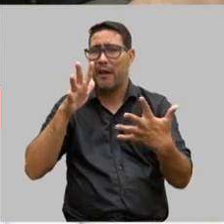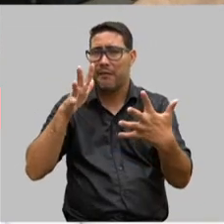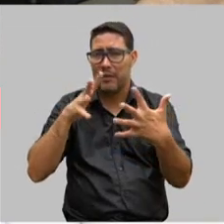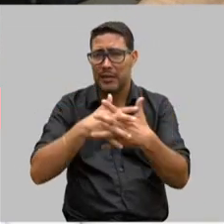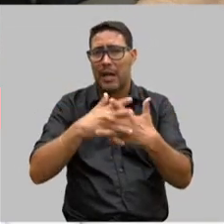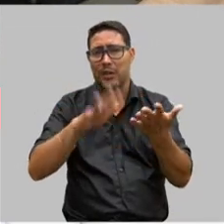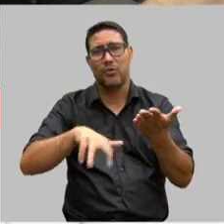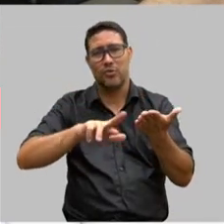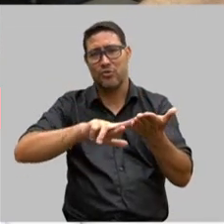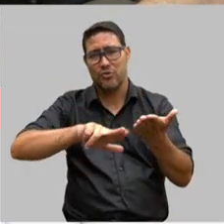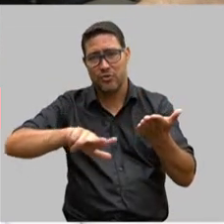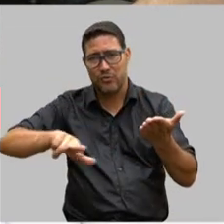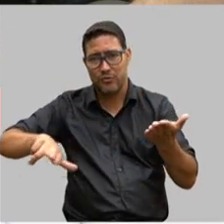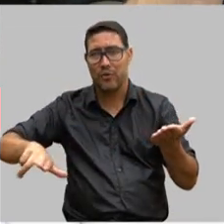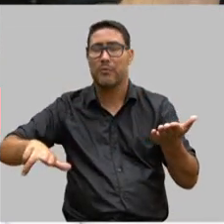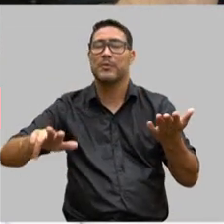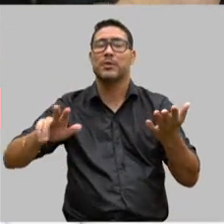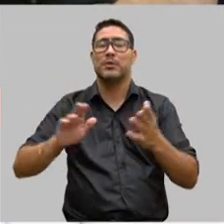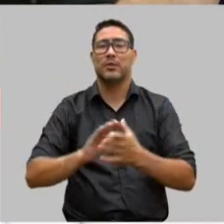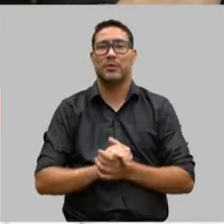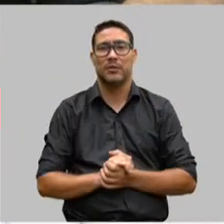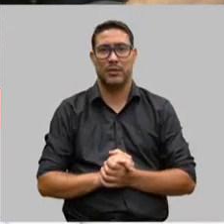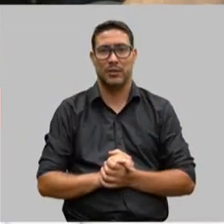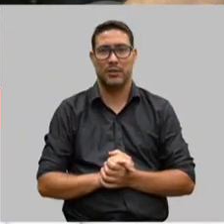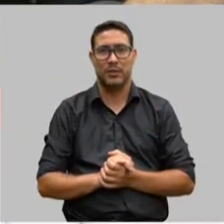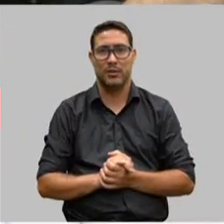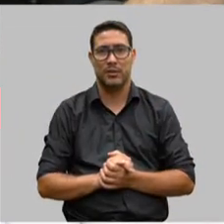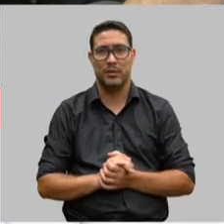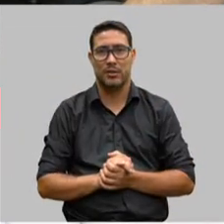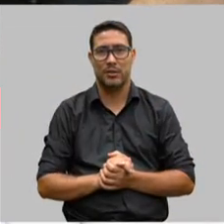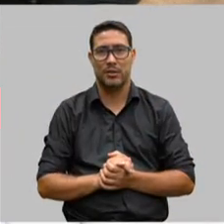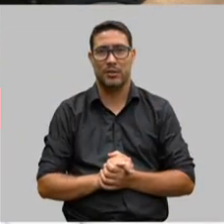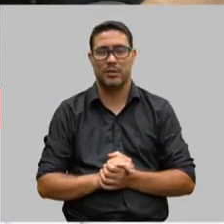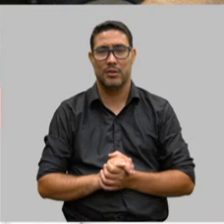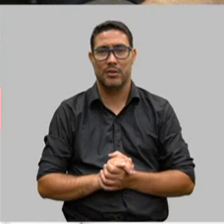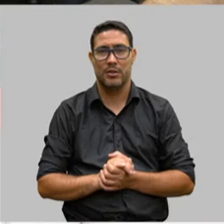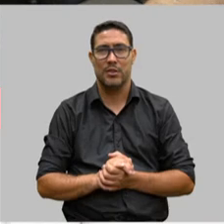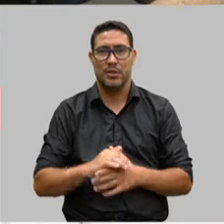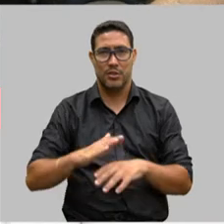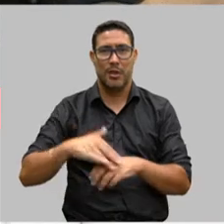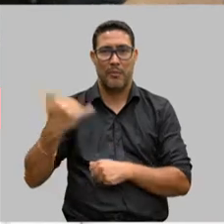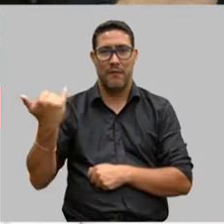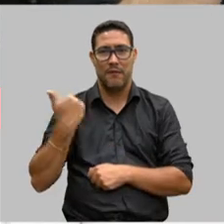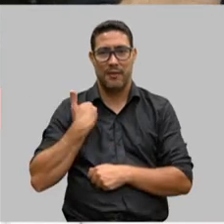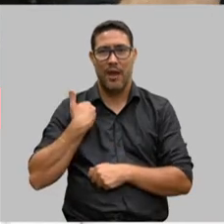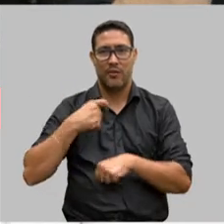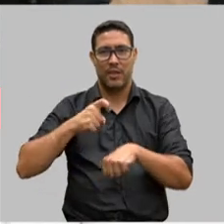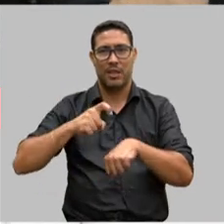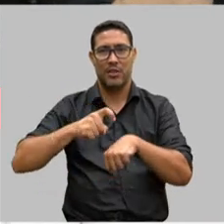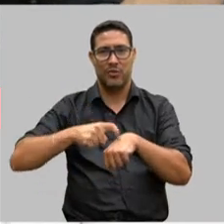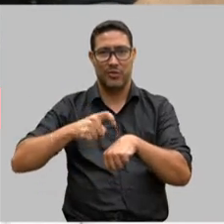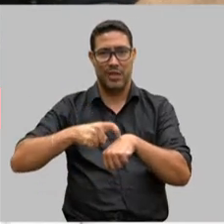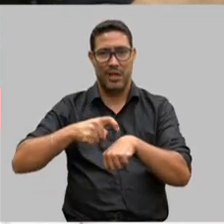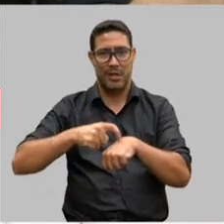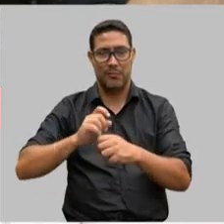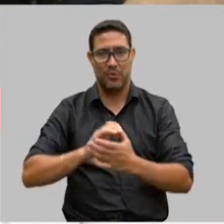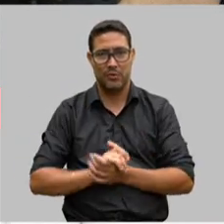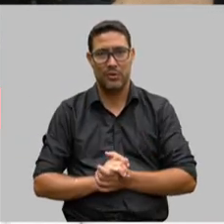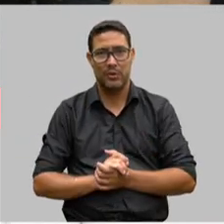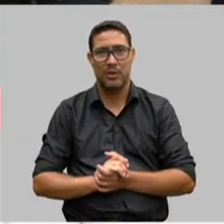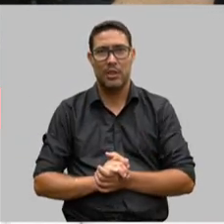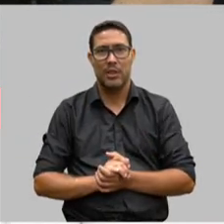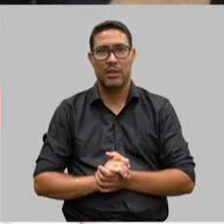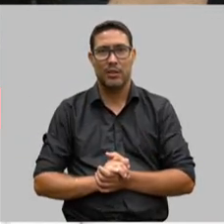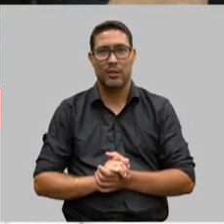muito diferentes. Tá? Já me chamaram aqui a atenção para o meu tempo. Então, eu queria começar a minha